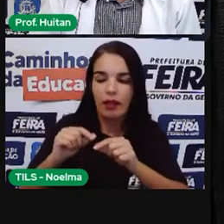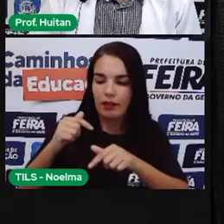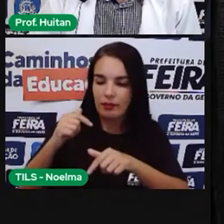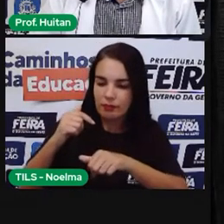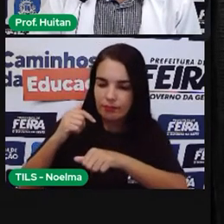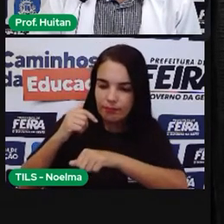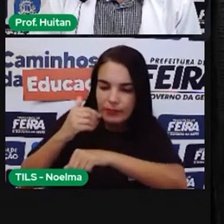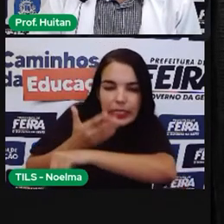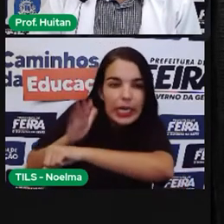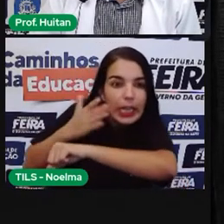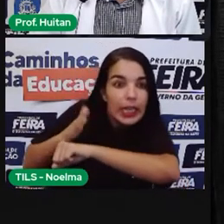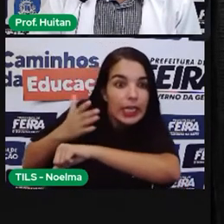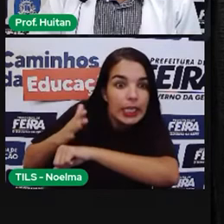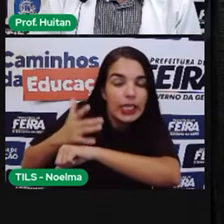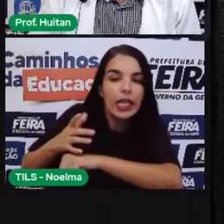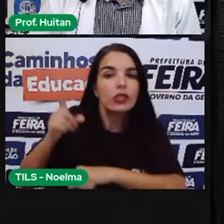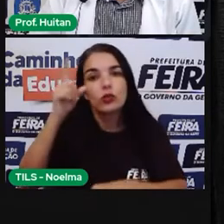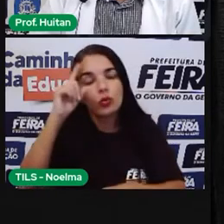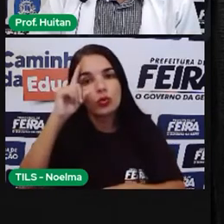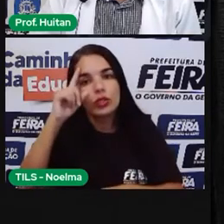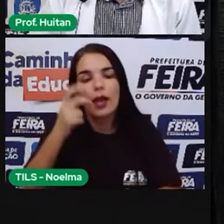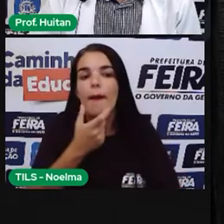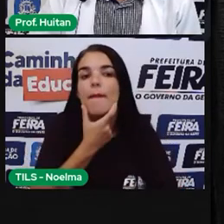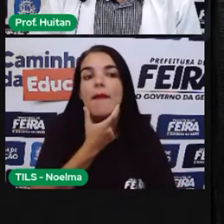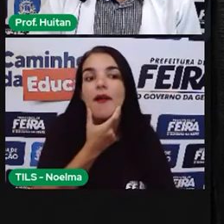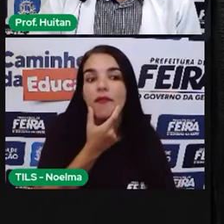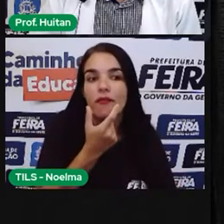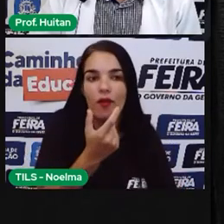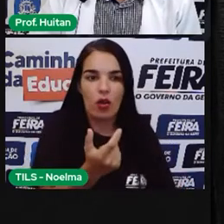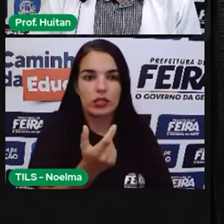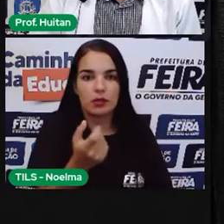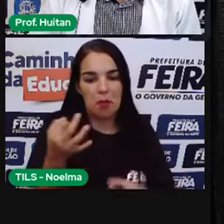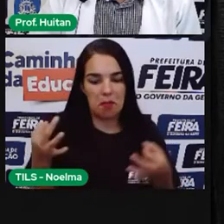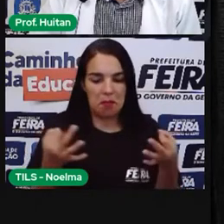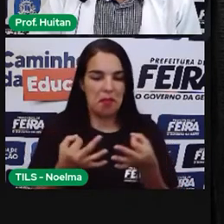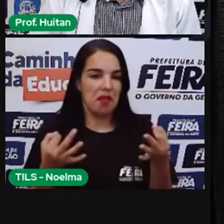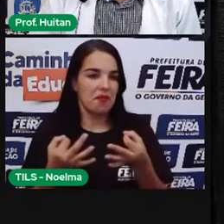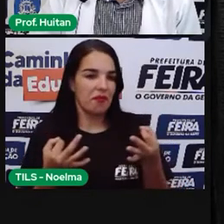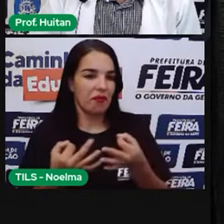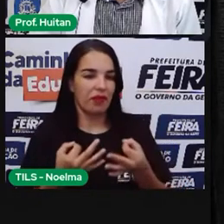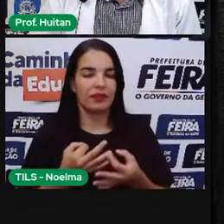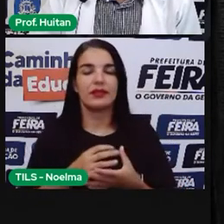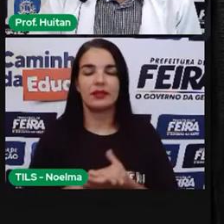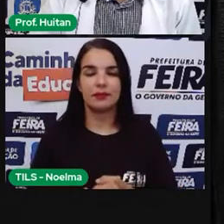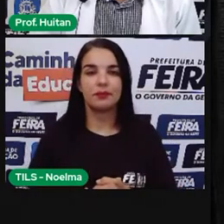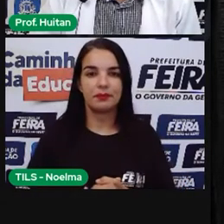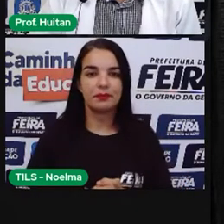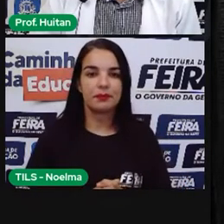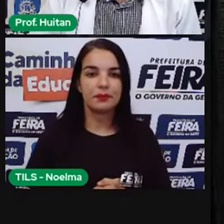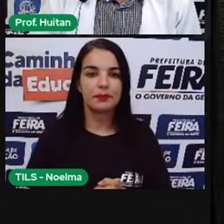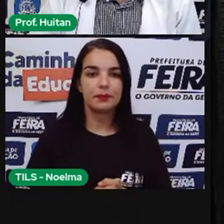dias para manter sua voz, não é? Em condição de cantar.